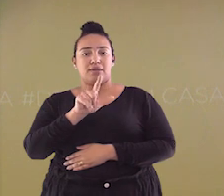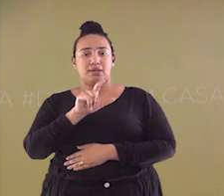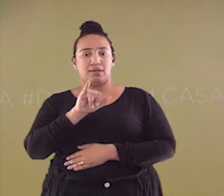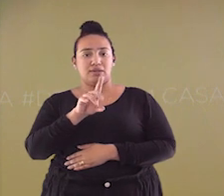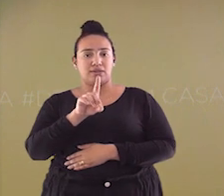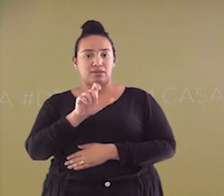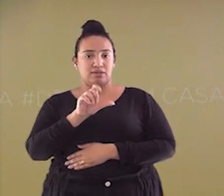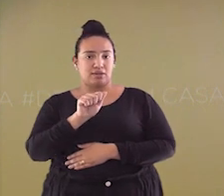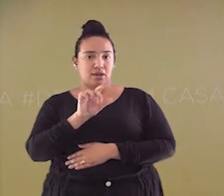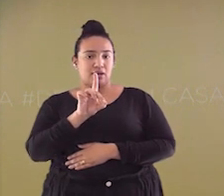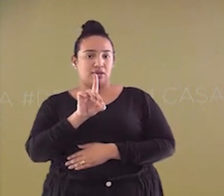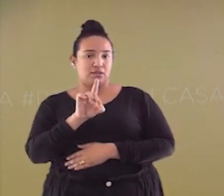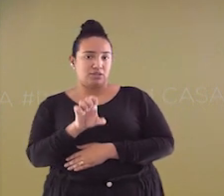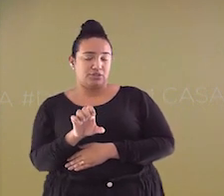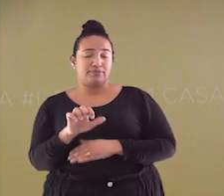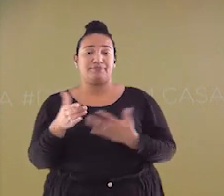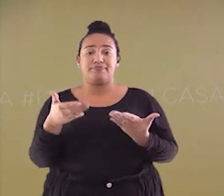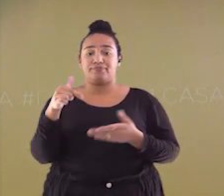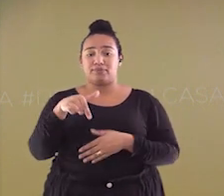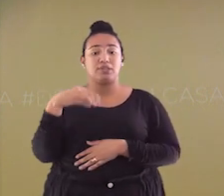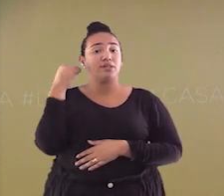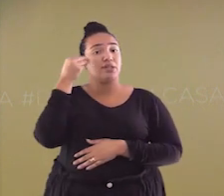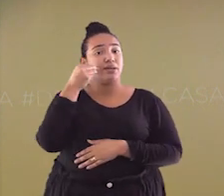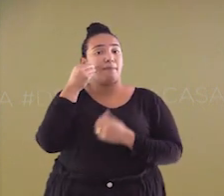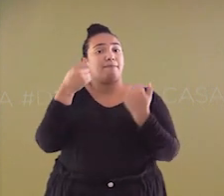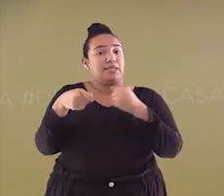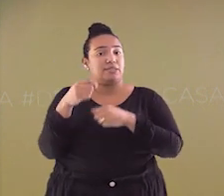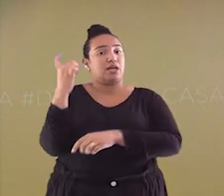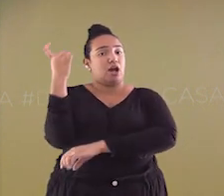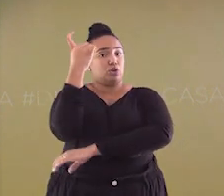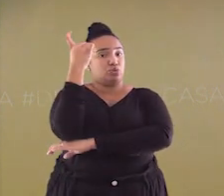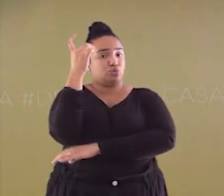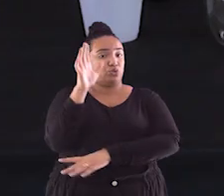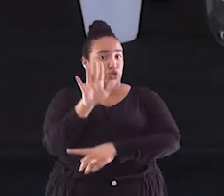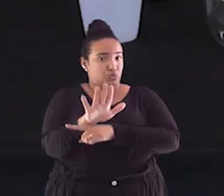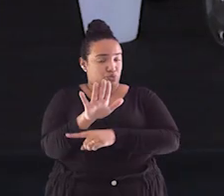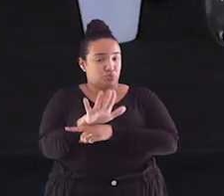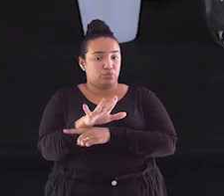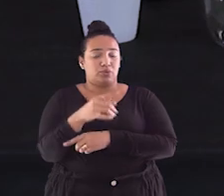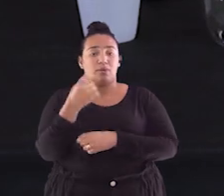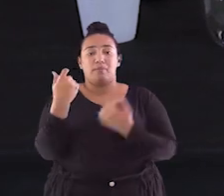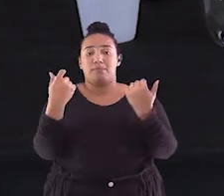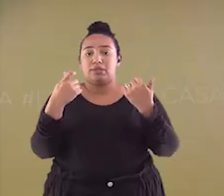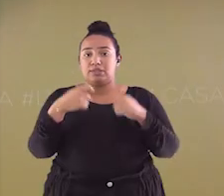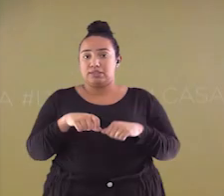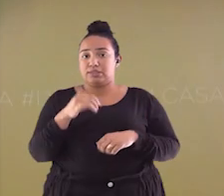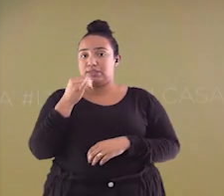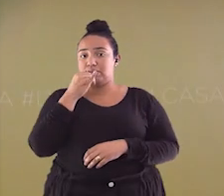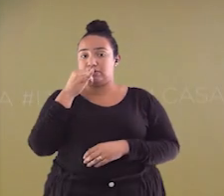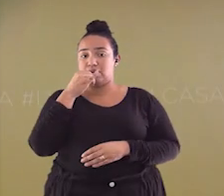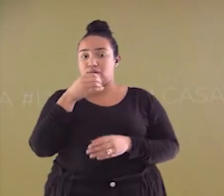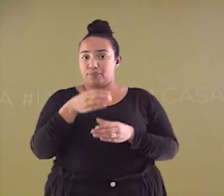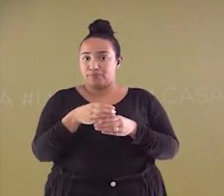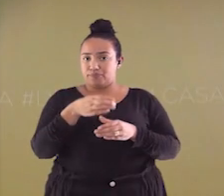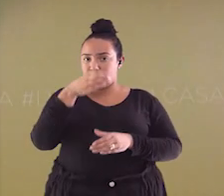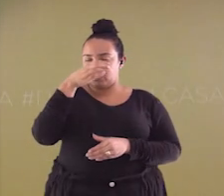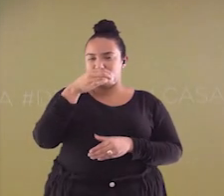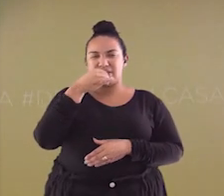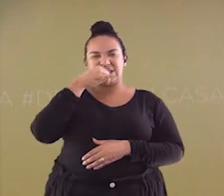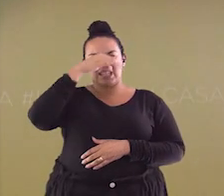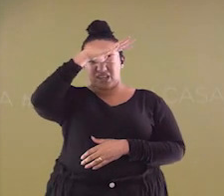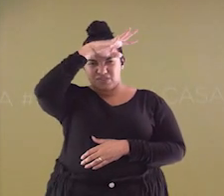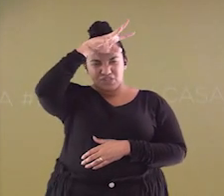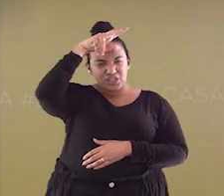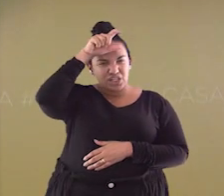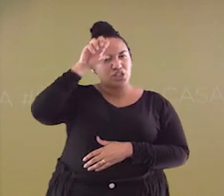é fundamental a presença de um adulto. O que a gente vai utilizar? Uma garrafa PET, dessas de refrigerante mesmo, pode